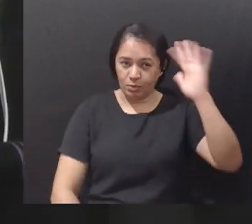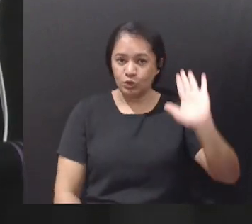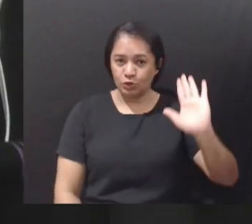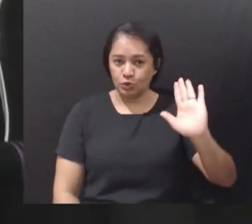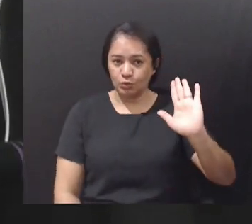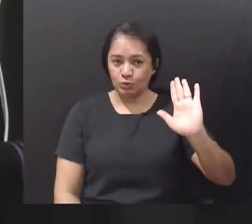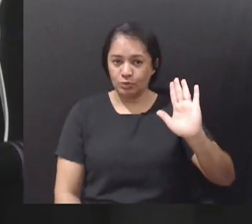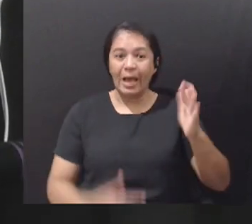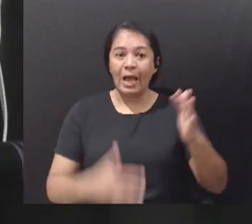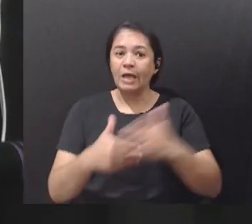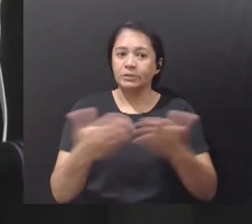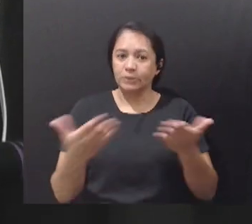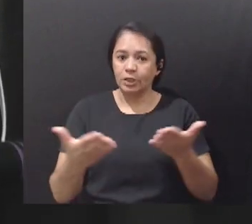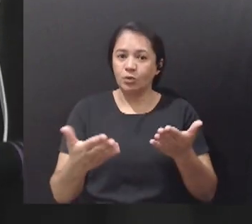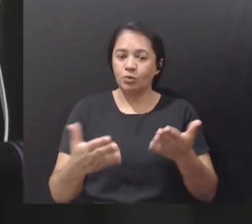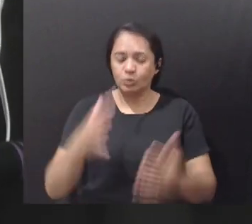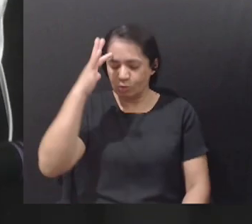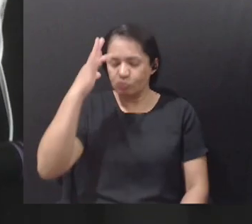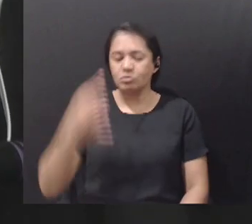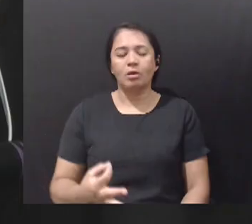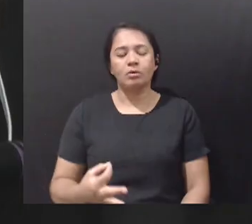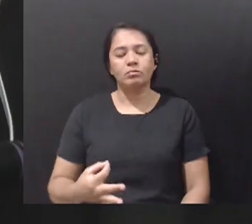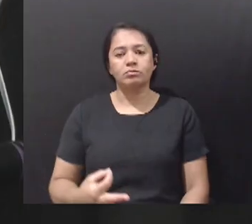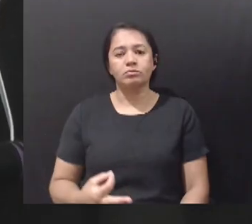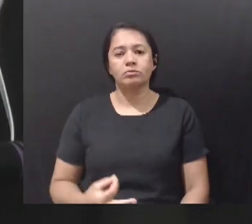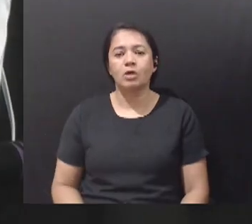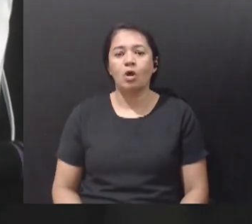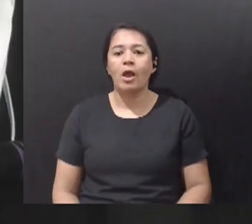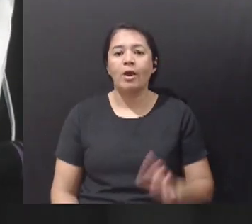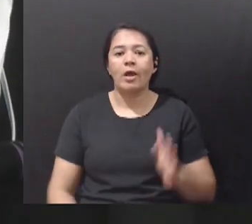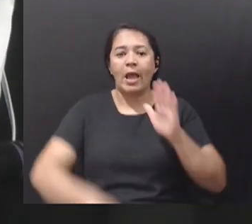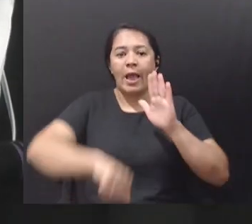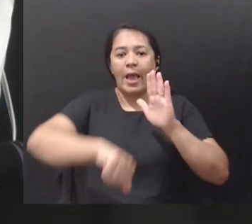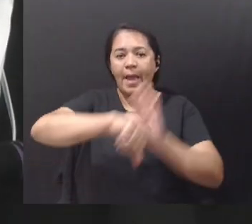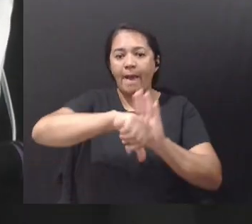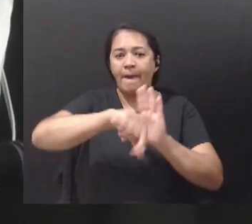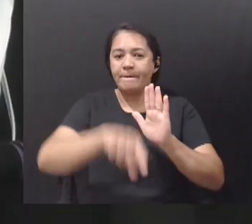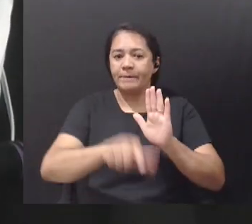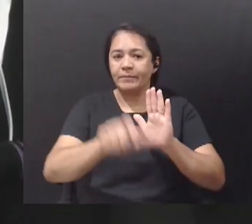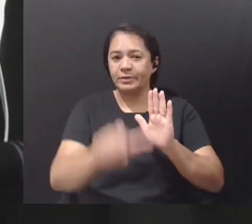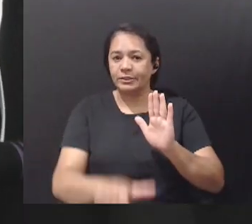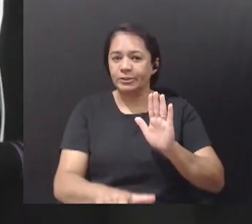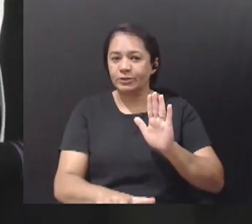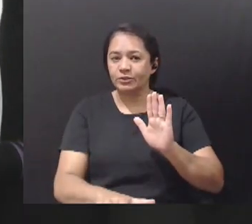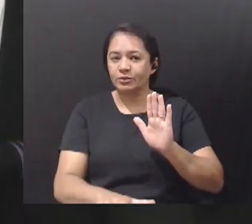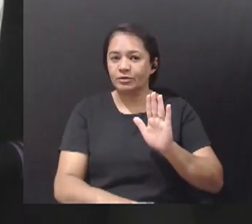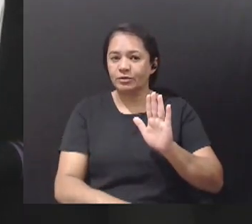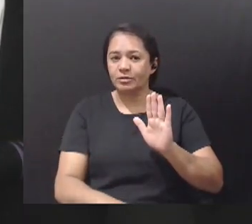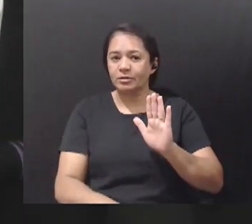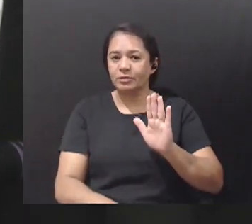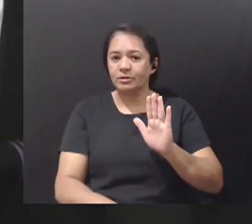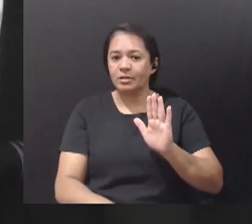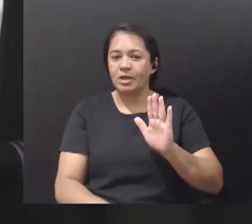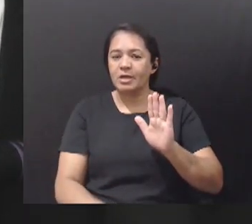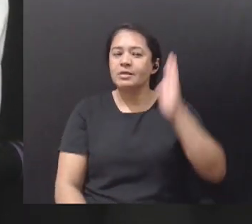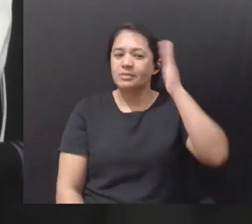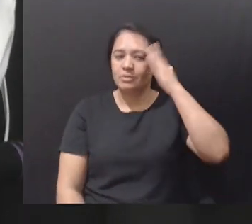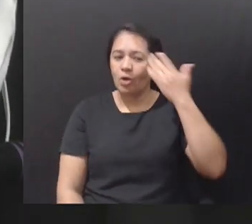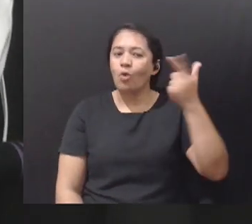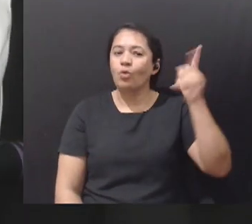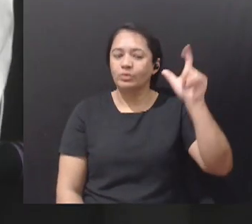estou convicta, não imagino. Não existe um crime que alguém não saiba que alguém fez. Né? Eu fiz um crime, eu